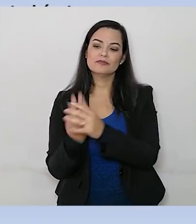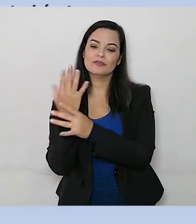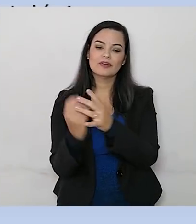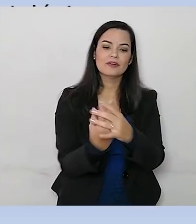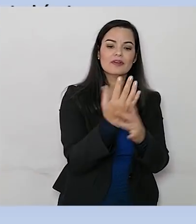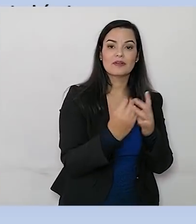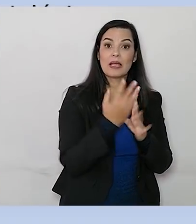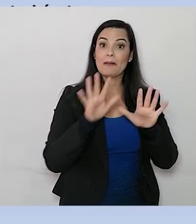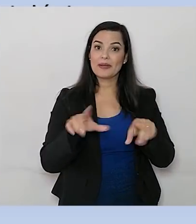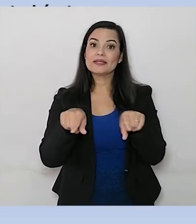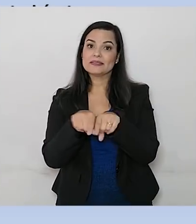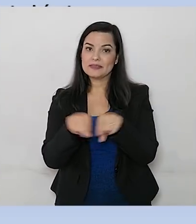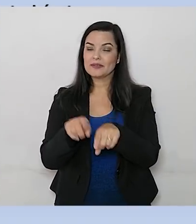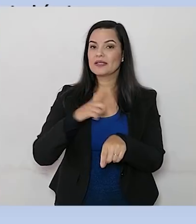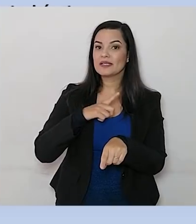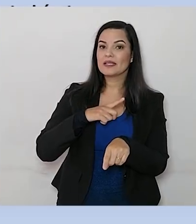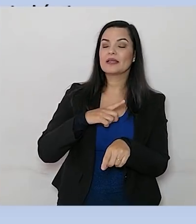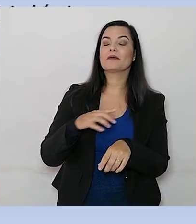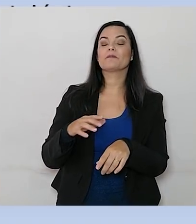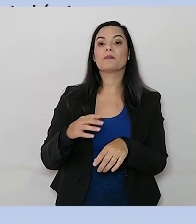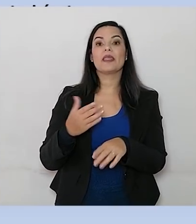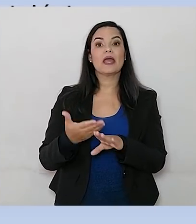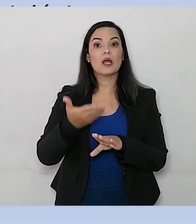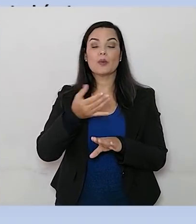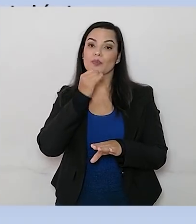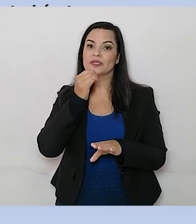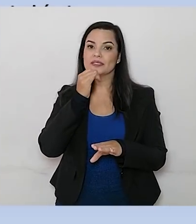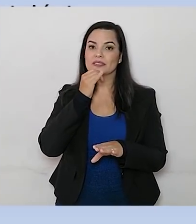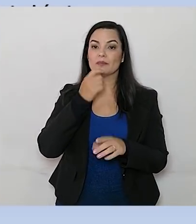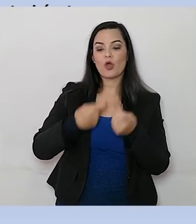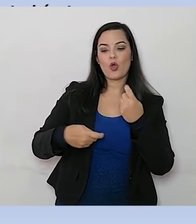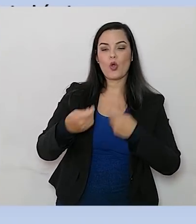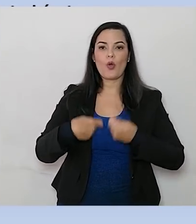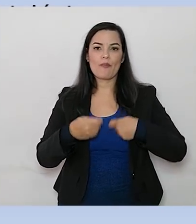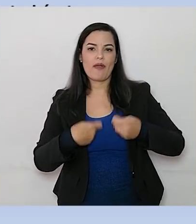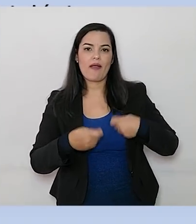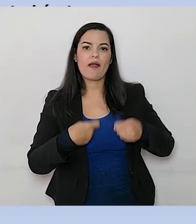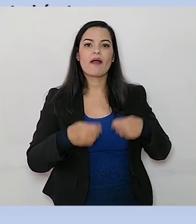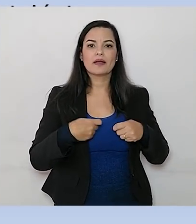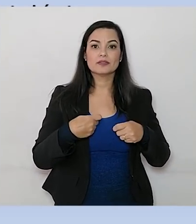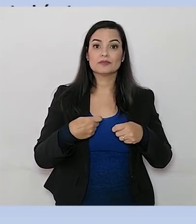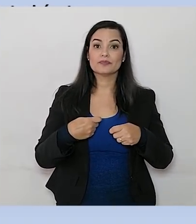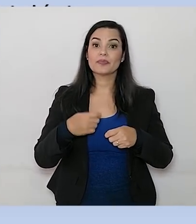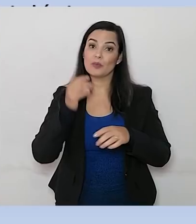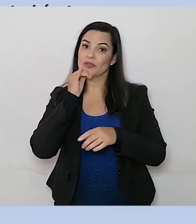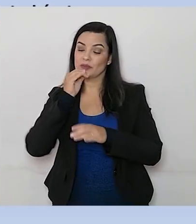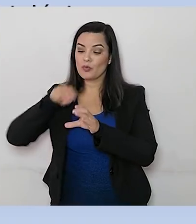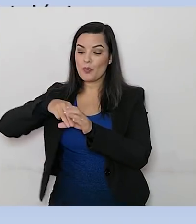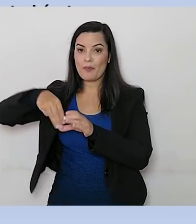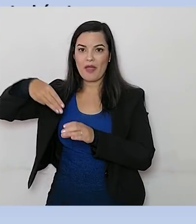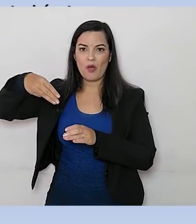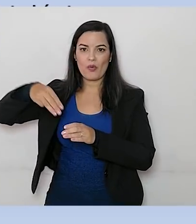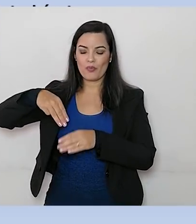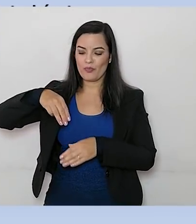por trás da importância desses insetos, né? A produção de mel, por exemplo. A produção do algodão, né? Da